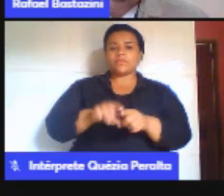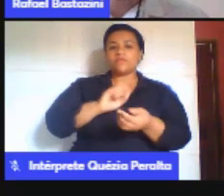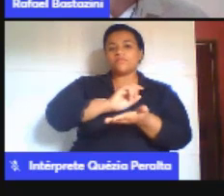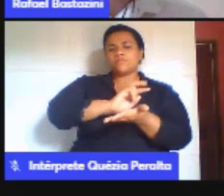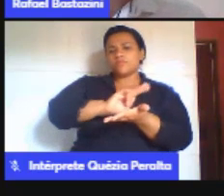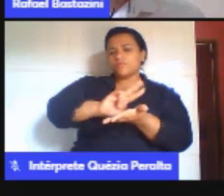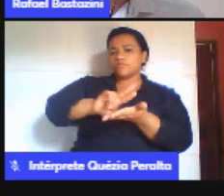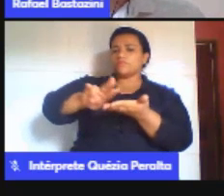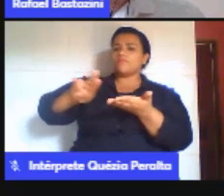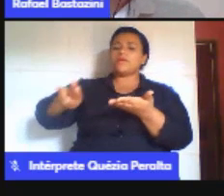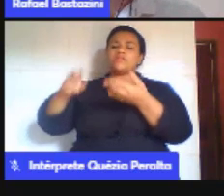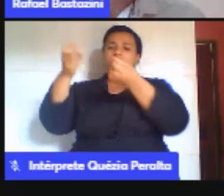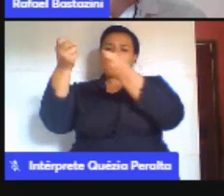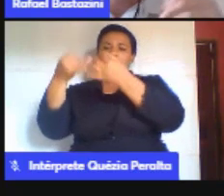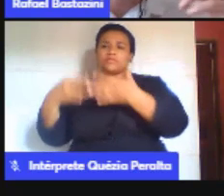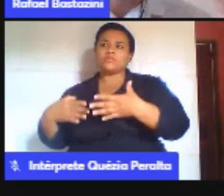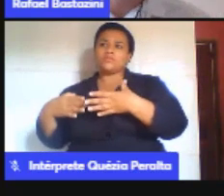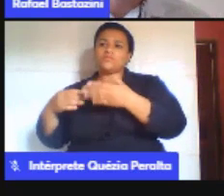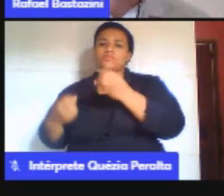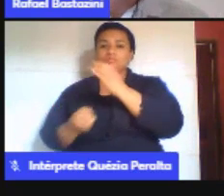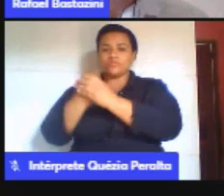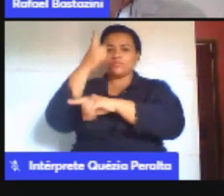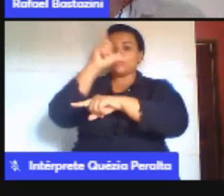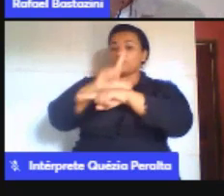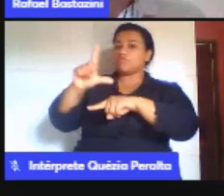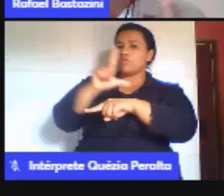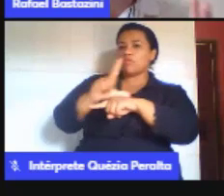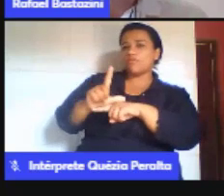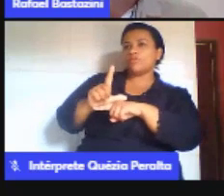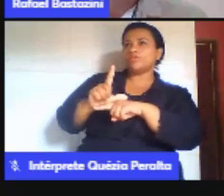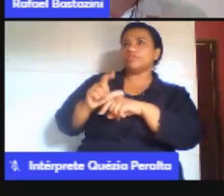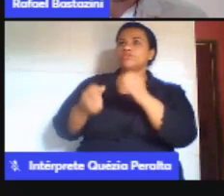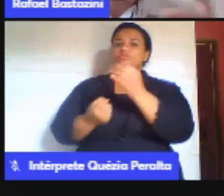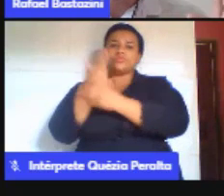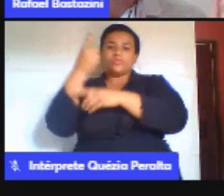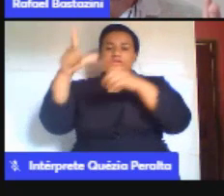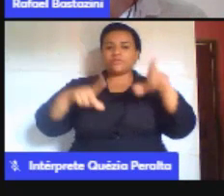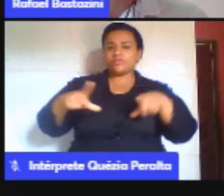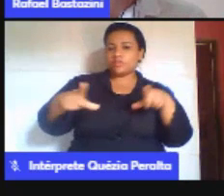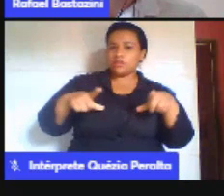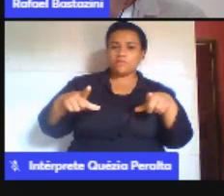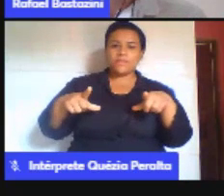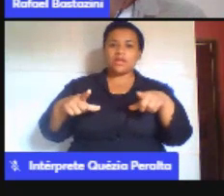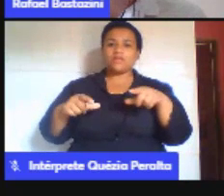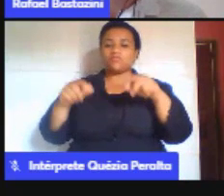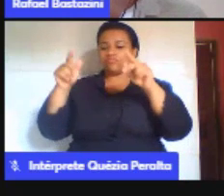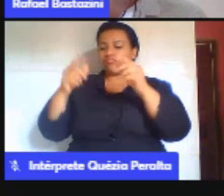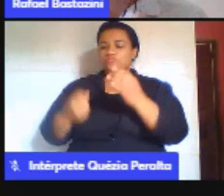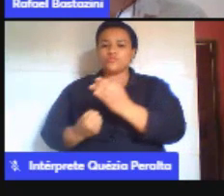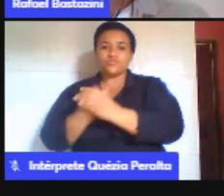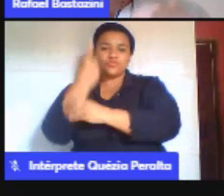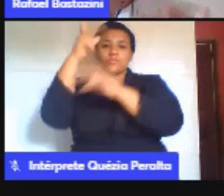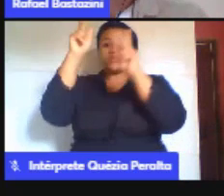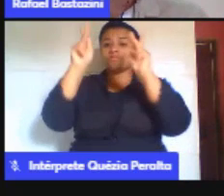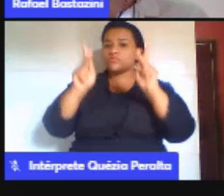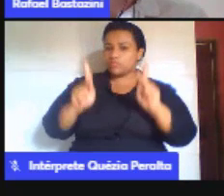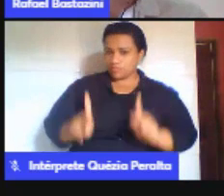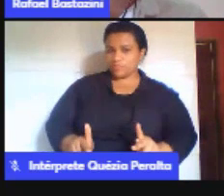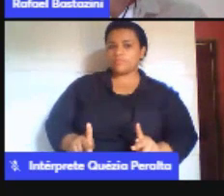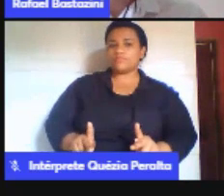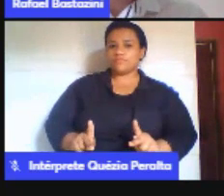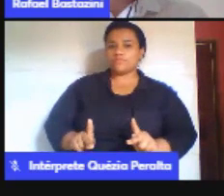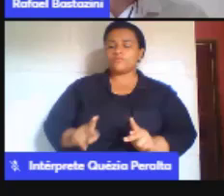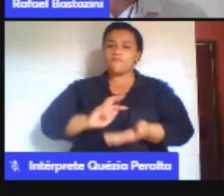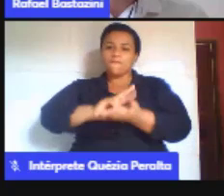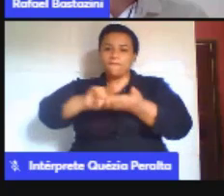o comércio, sobre o serviço, população, mobilidade, enfim, vários dados de vários